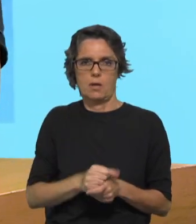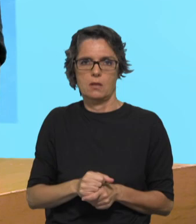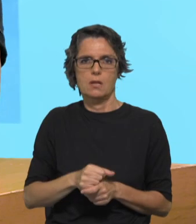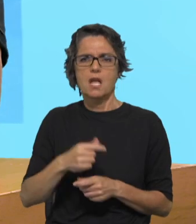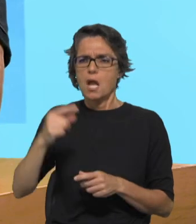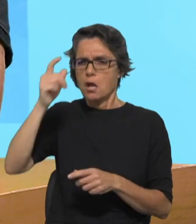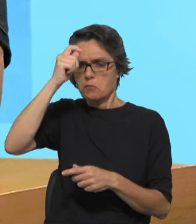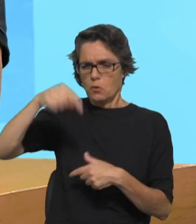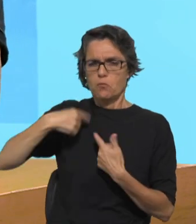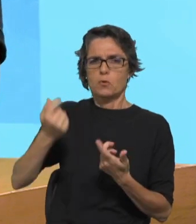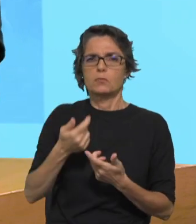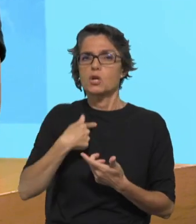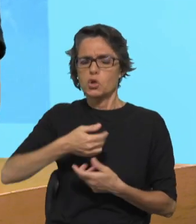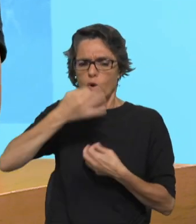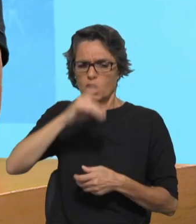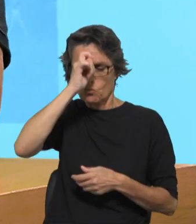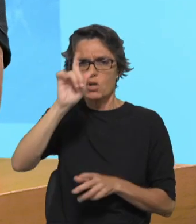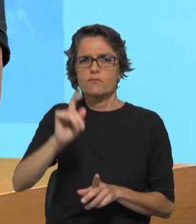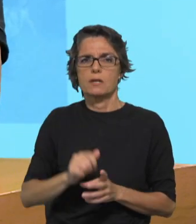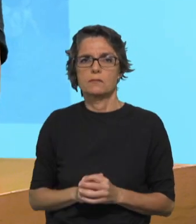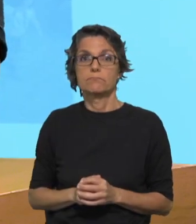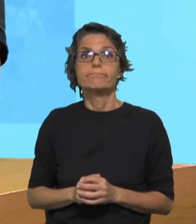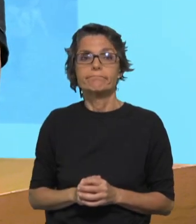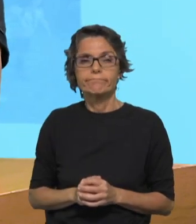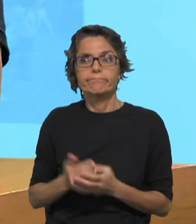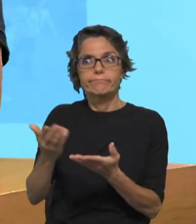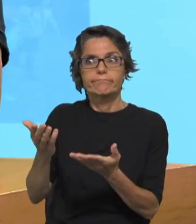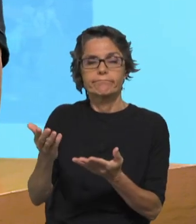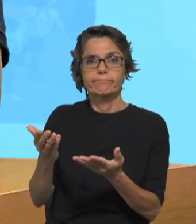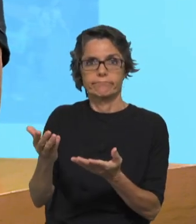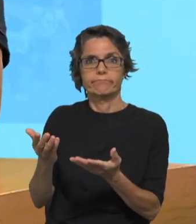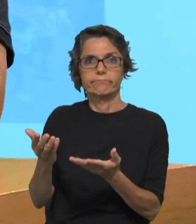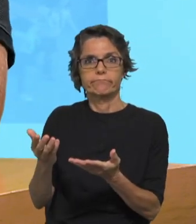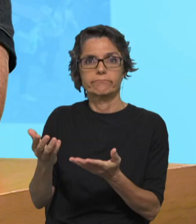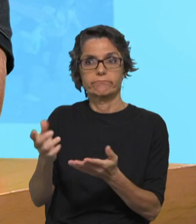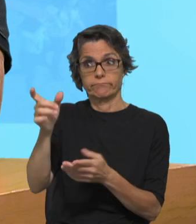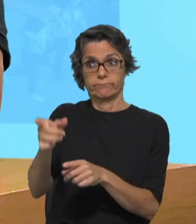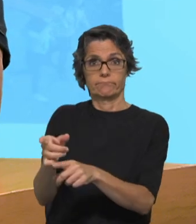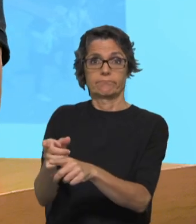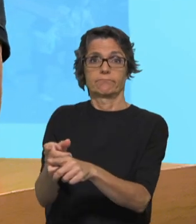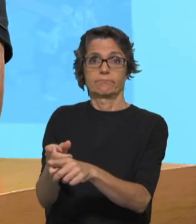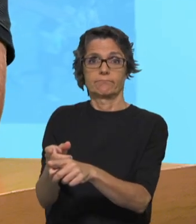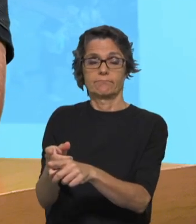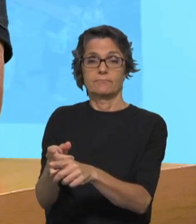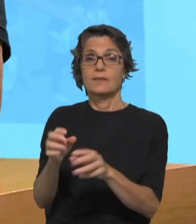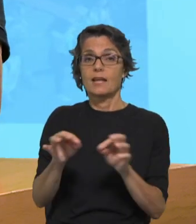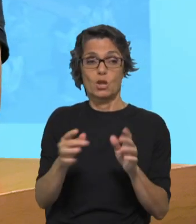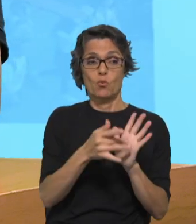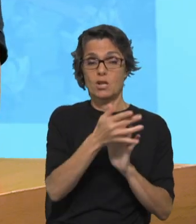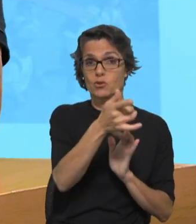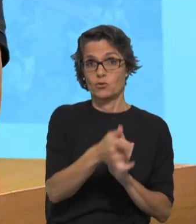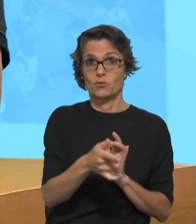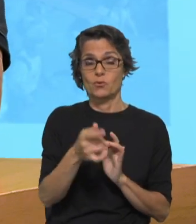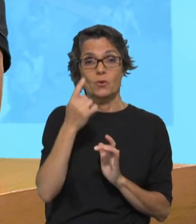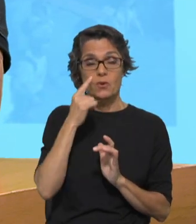respeitar os outros. Eu acredito no respeito. Ora bem, Jesus também viu, numa pessoa que não era do povo judeu,